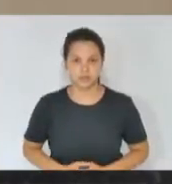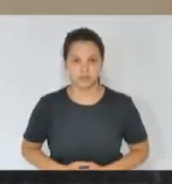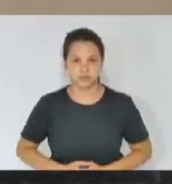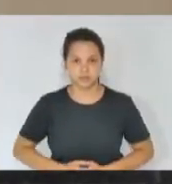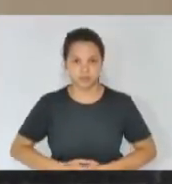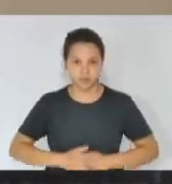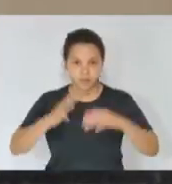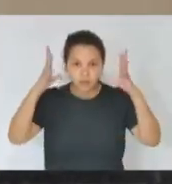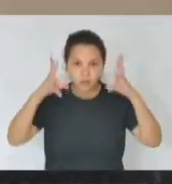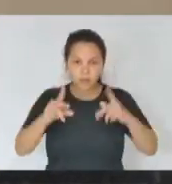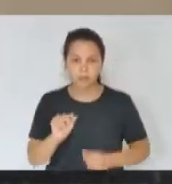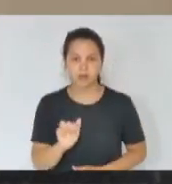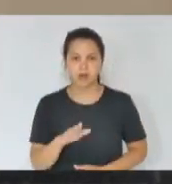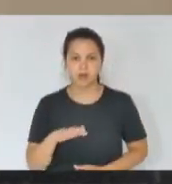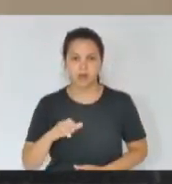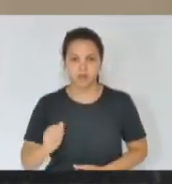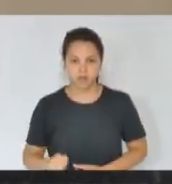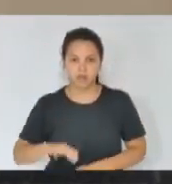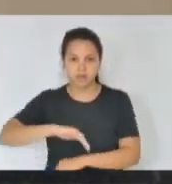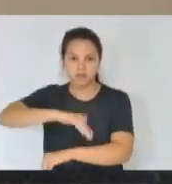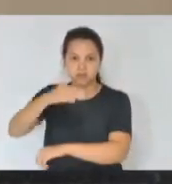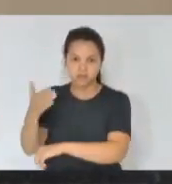Serra Catarinense, colega de partido também.